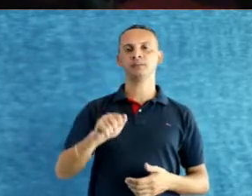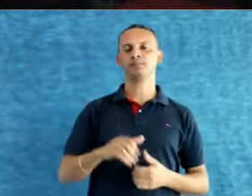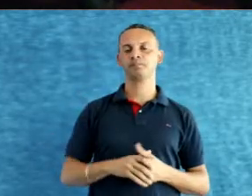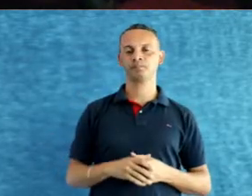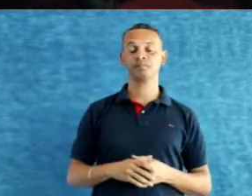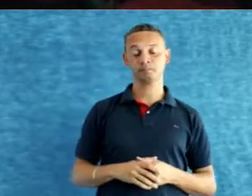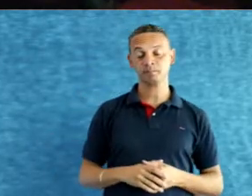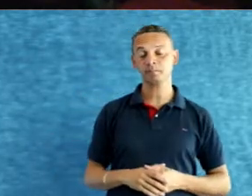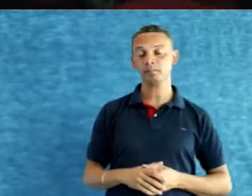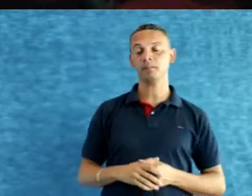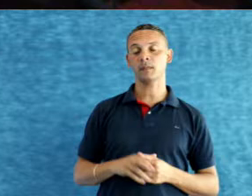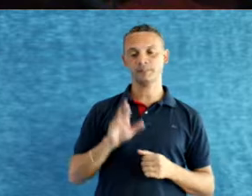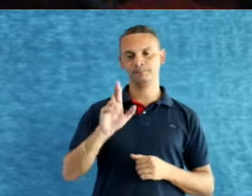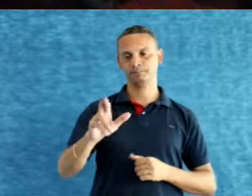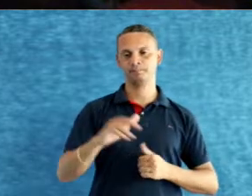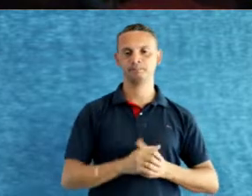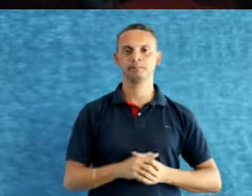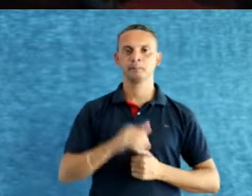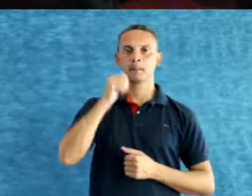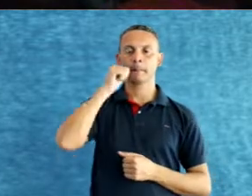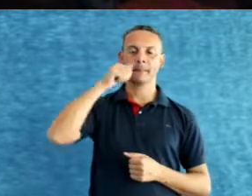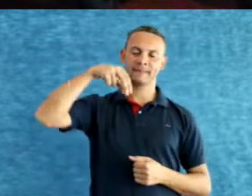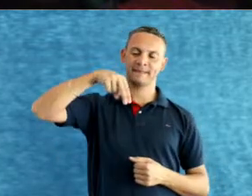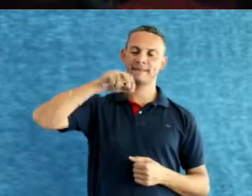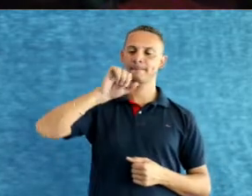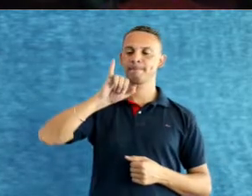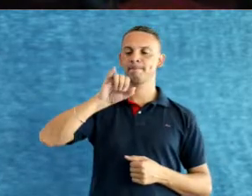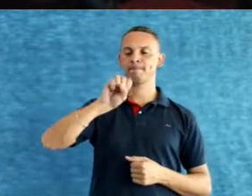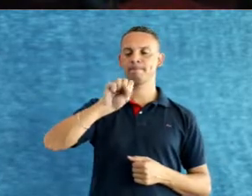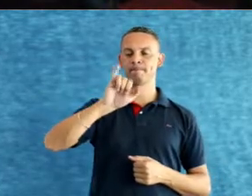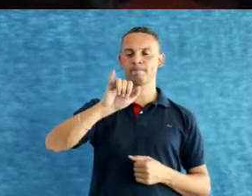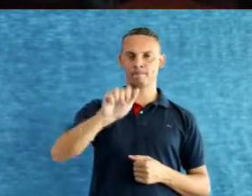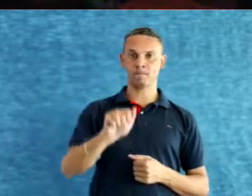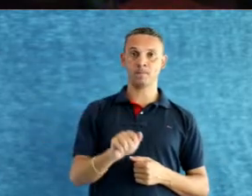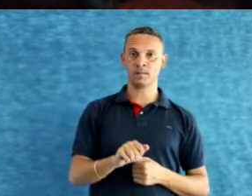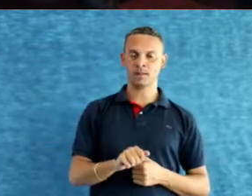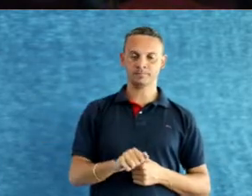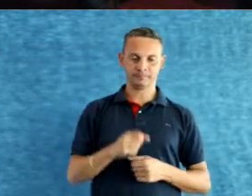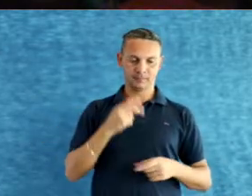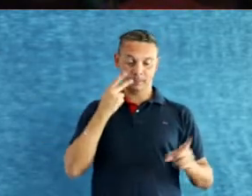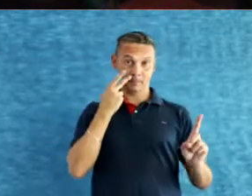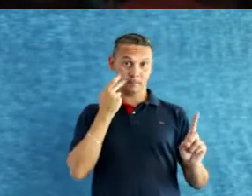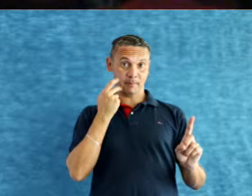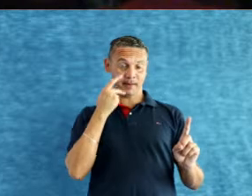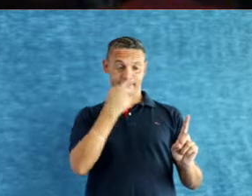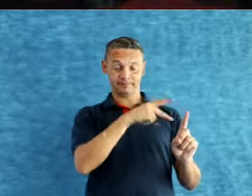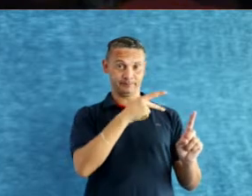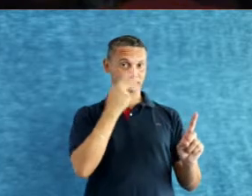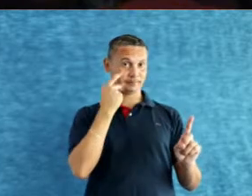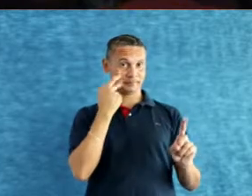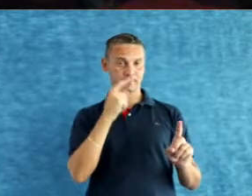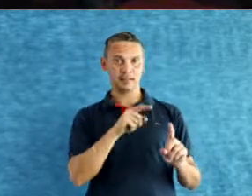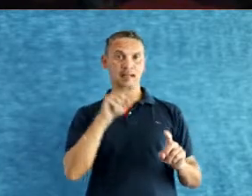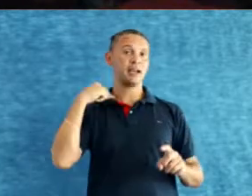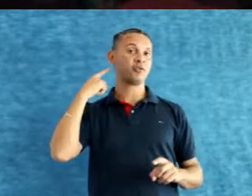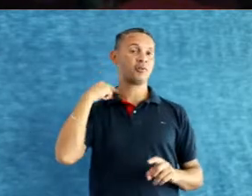imagino, sabe-se muito pouco, porque ficaram muitas décadas, um século, sem uma pesquisa sobre ela, então